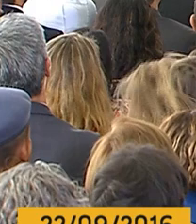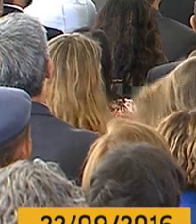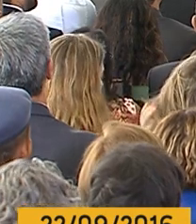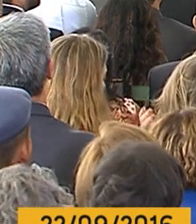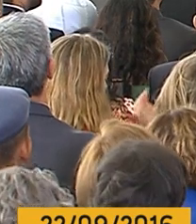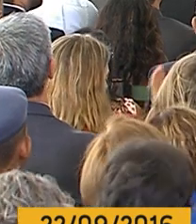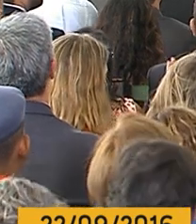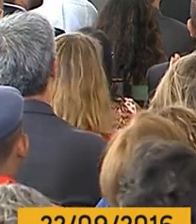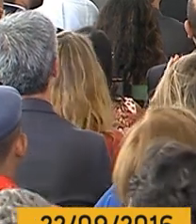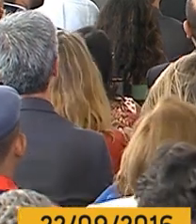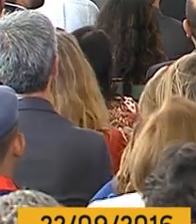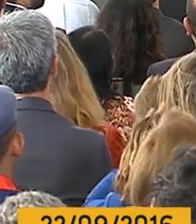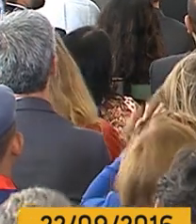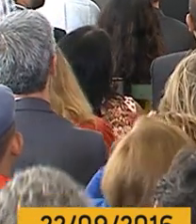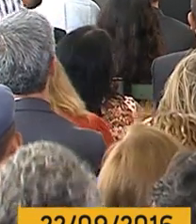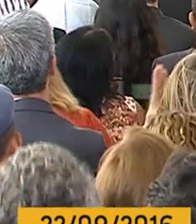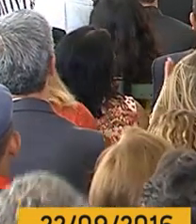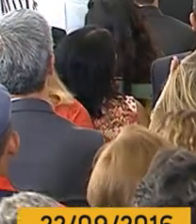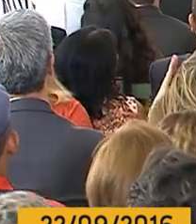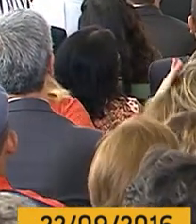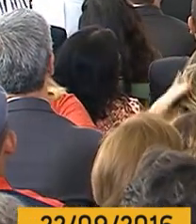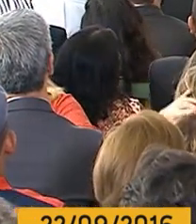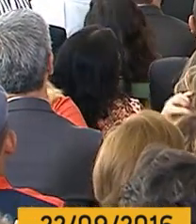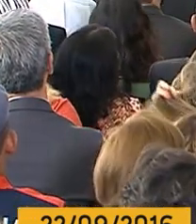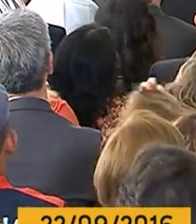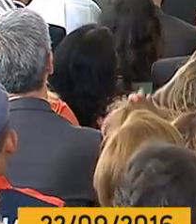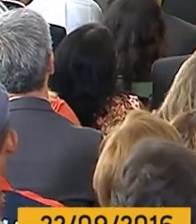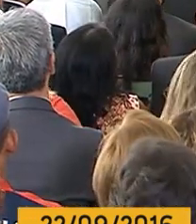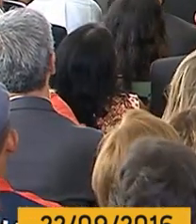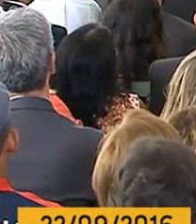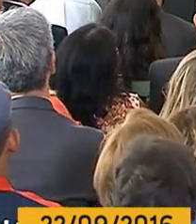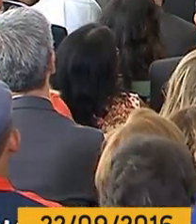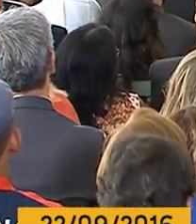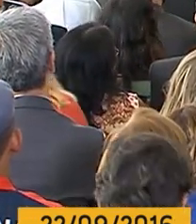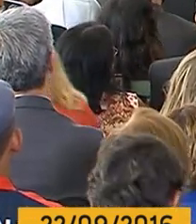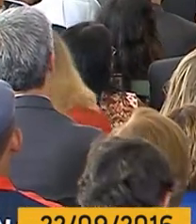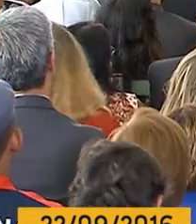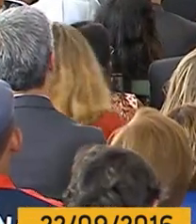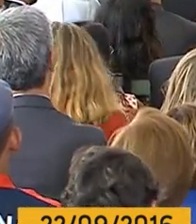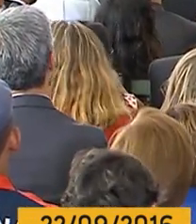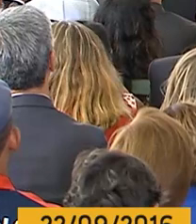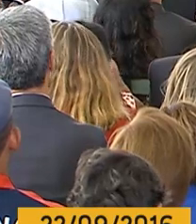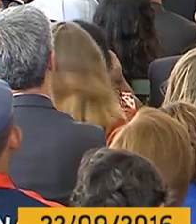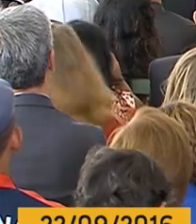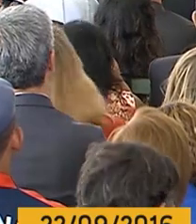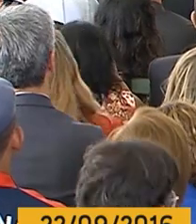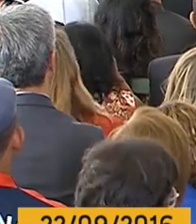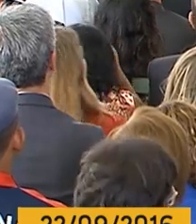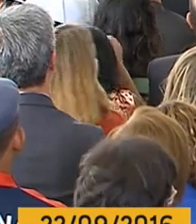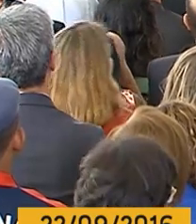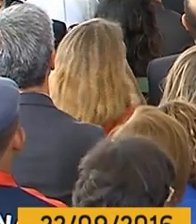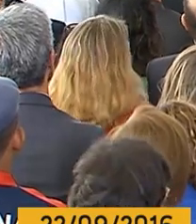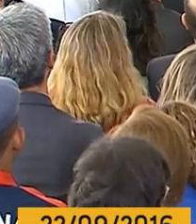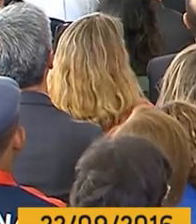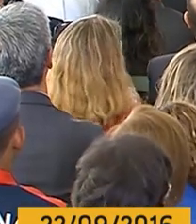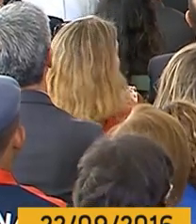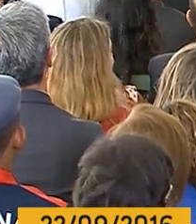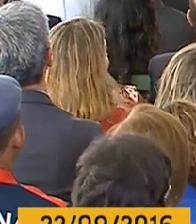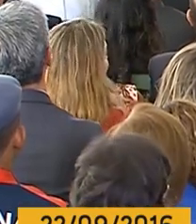ouviremos agora as palavras do presidente do Conselho Nacional de secretários de educação Eduardo de